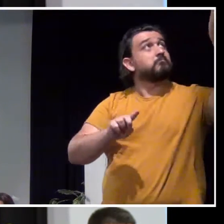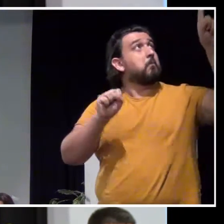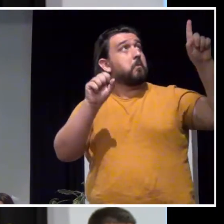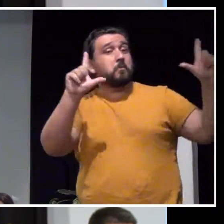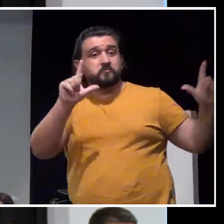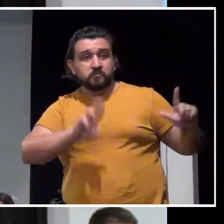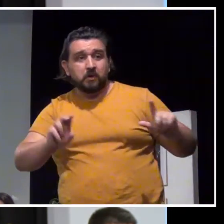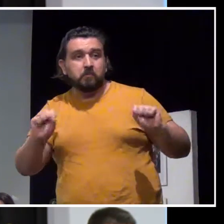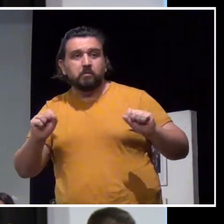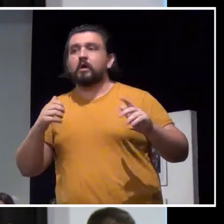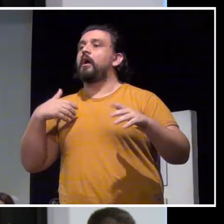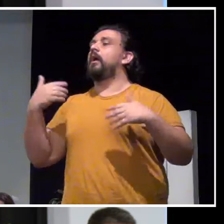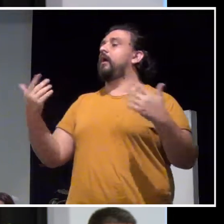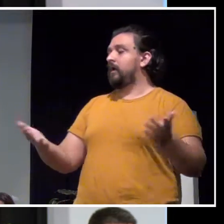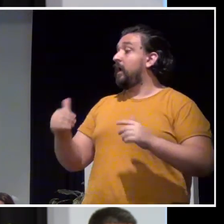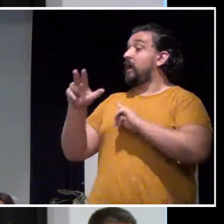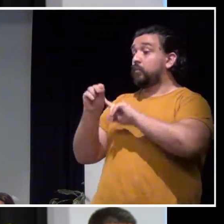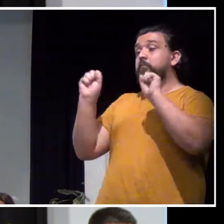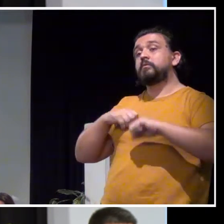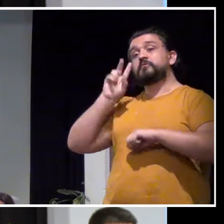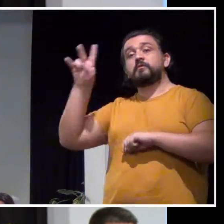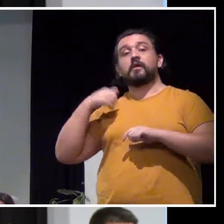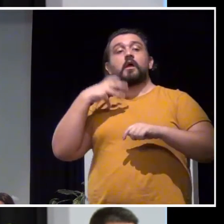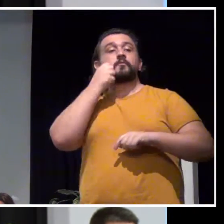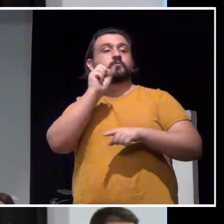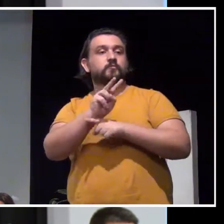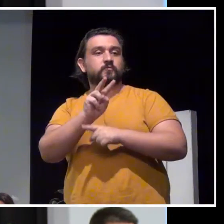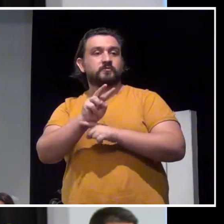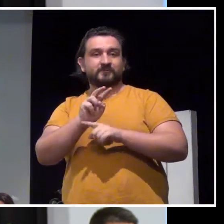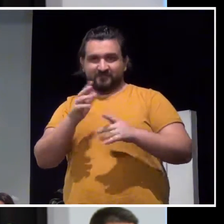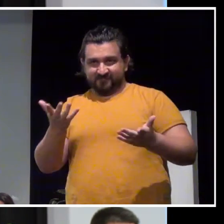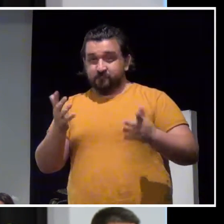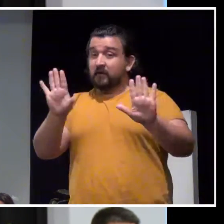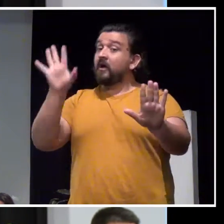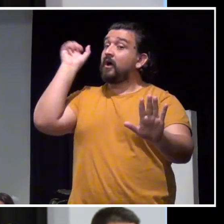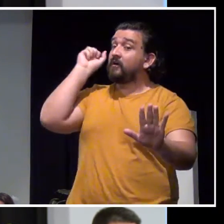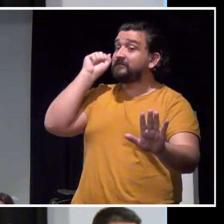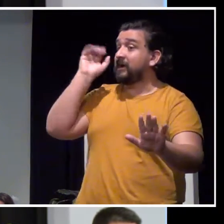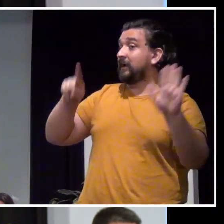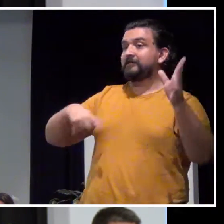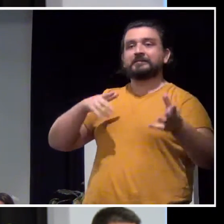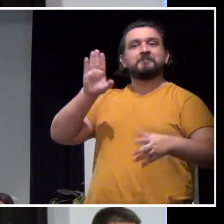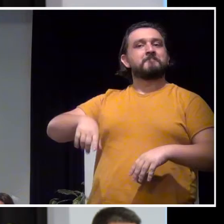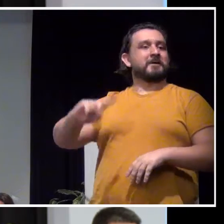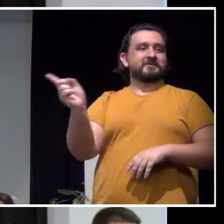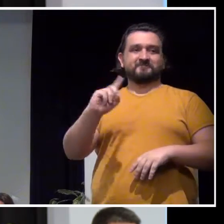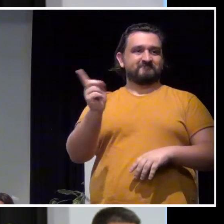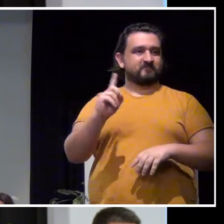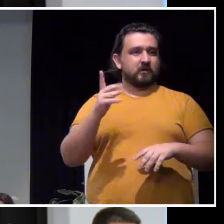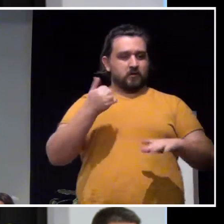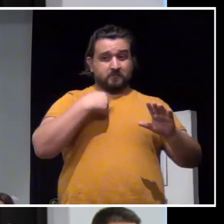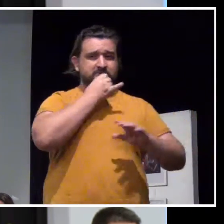usar. E aí ele vê o rascunho dele em vídeo. Já o ouvinte às vezes não se adapta ao rascunho em vídeo,